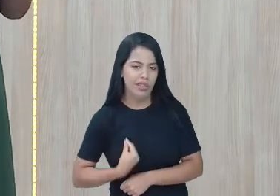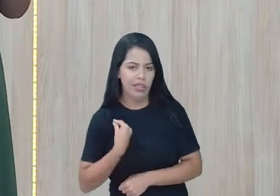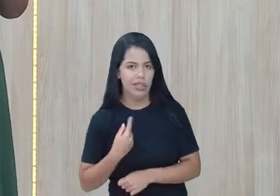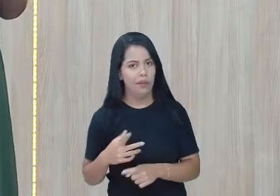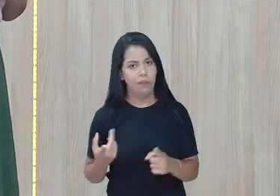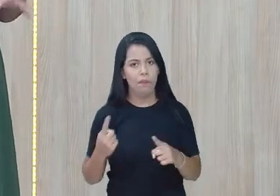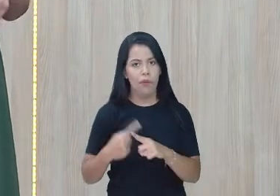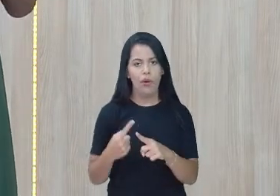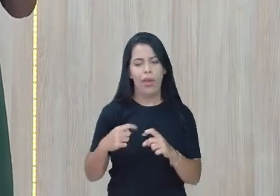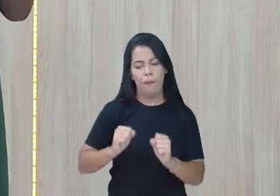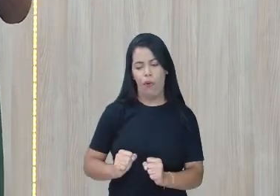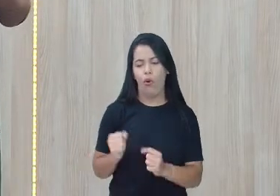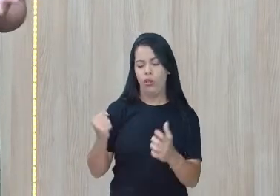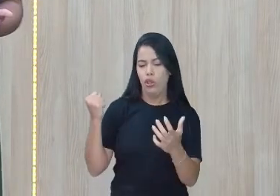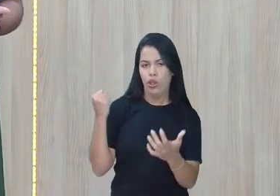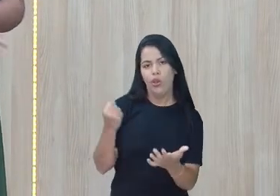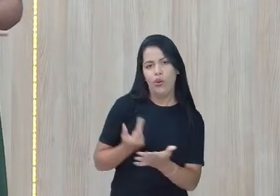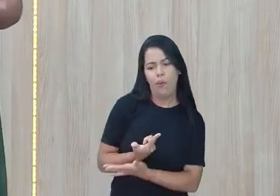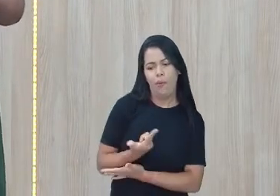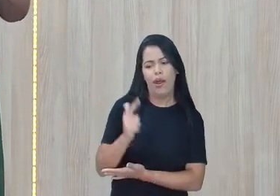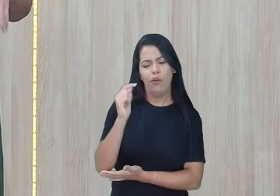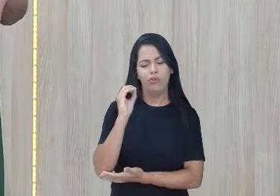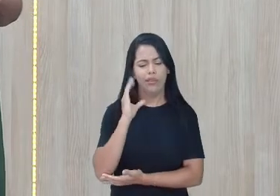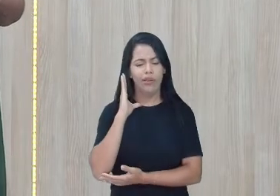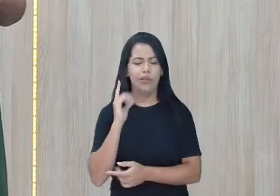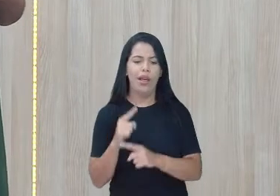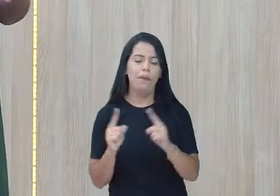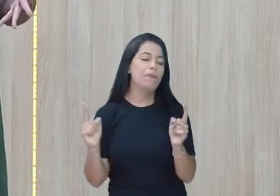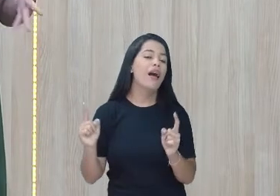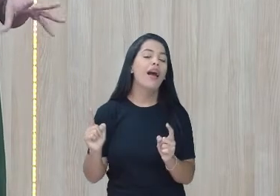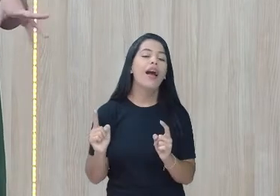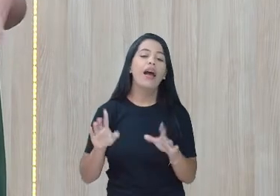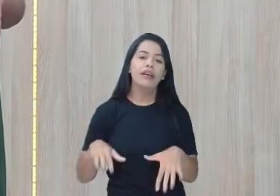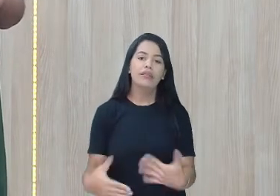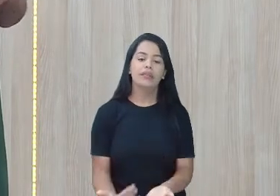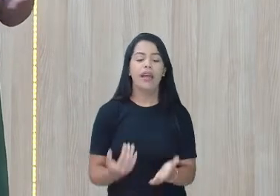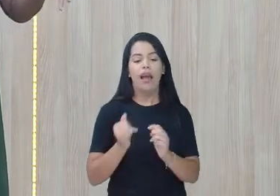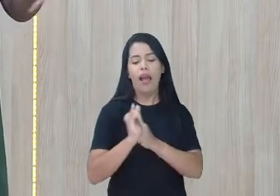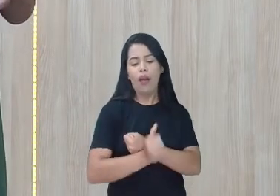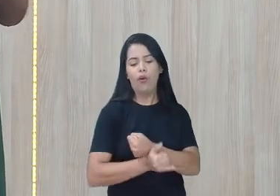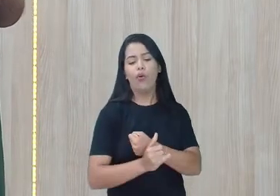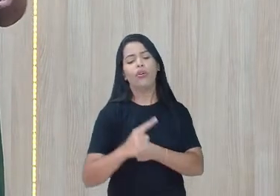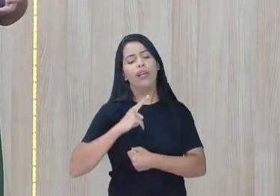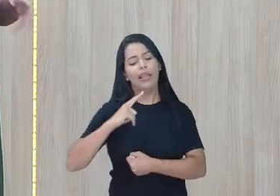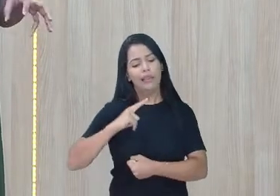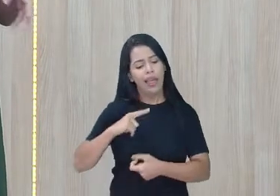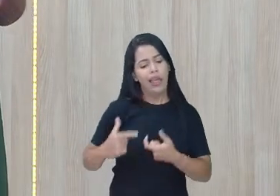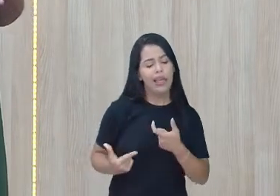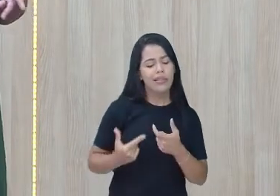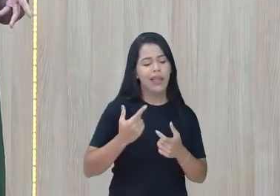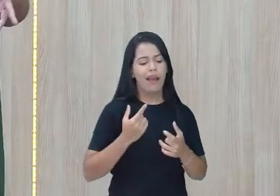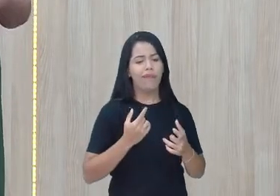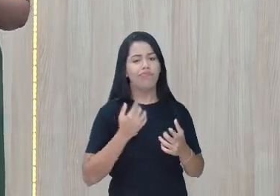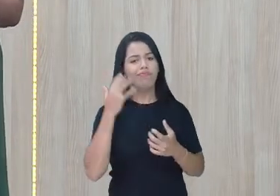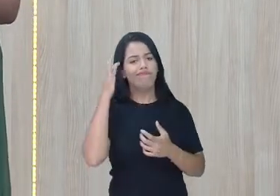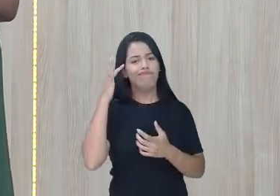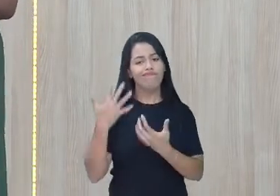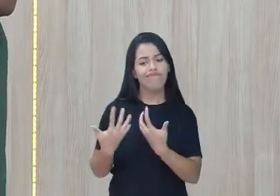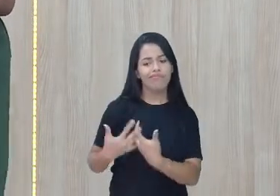aparelho, reorganizar a sua agenda, reorganizar os seus contatos. Mas a crônica faz esse movimento de reflexão sobre a importância das